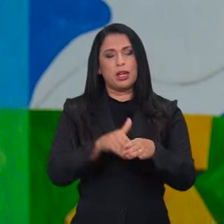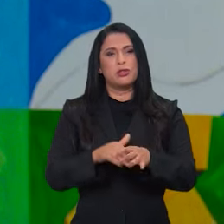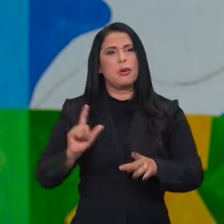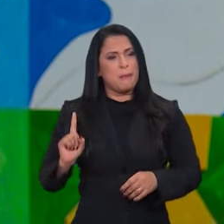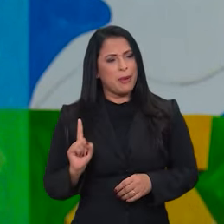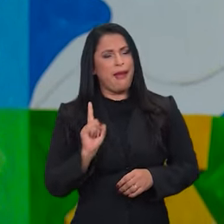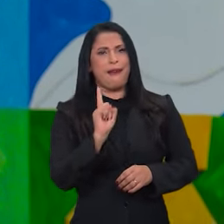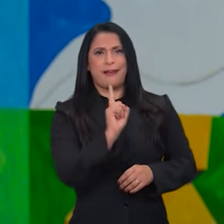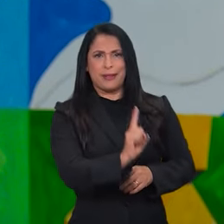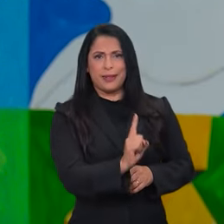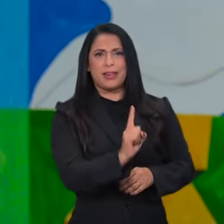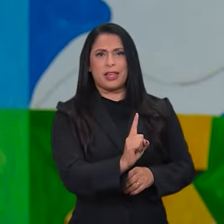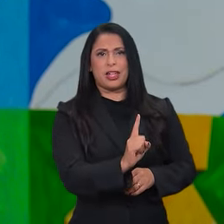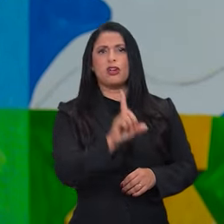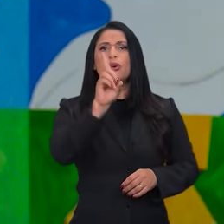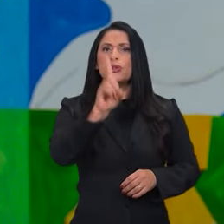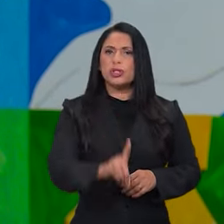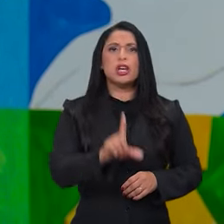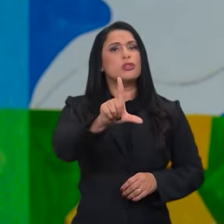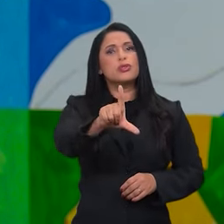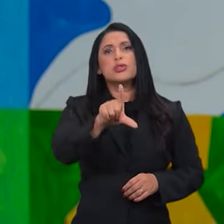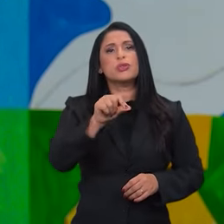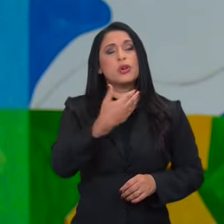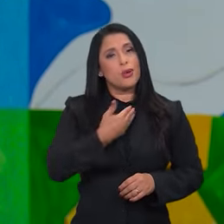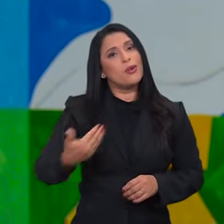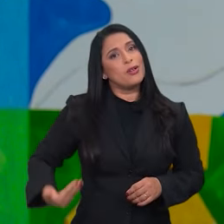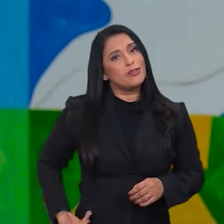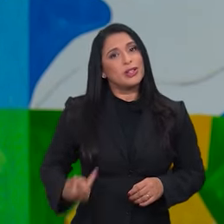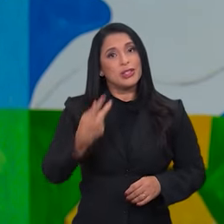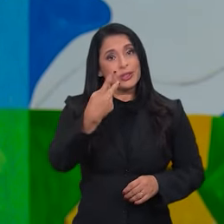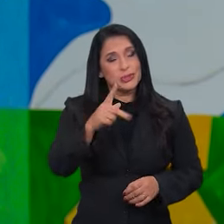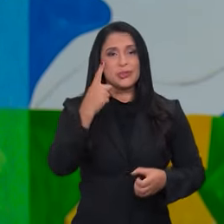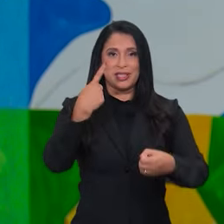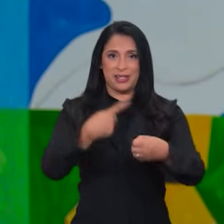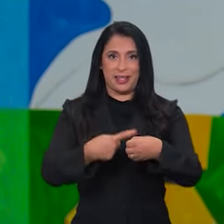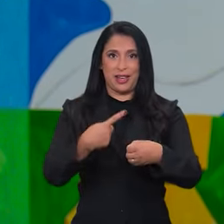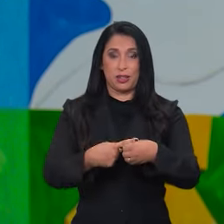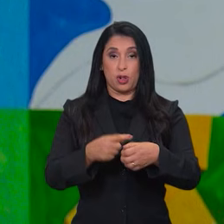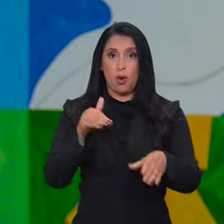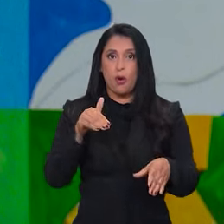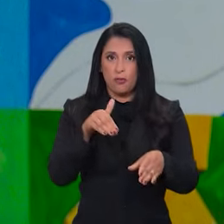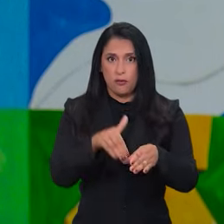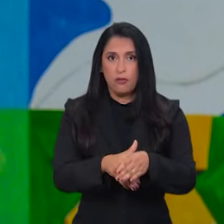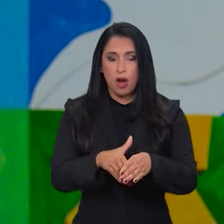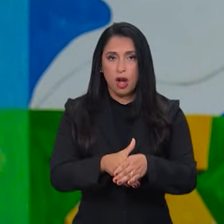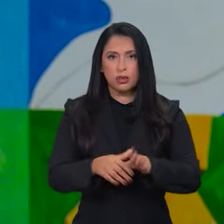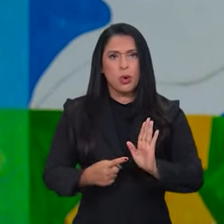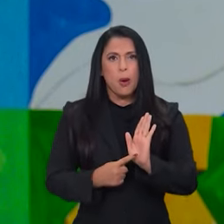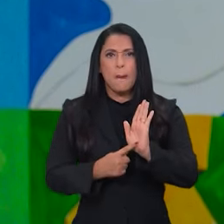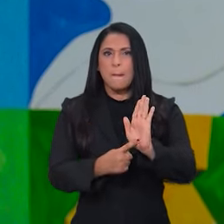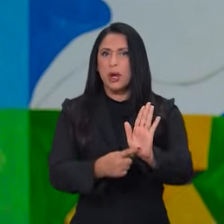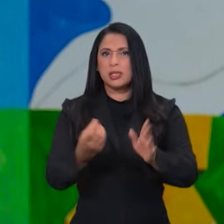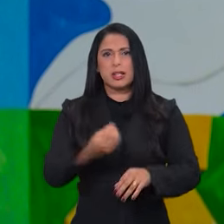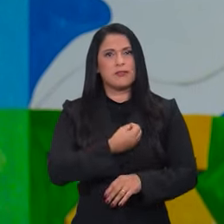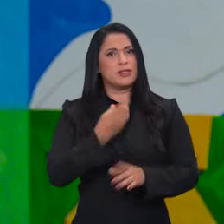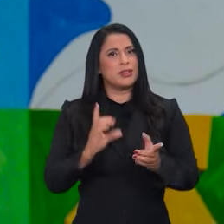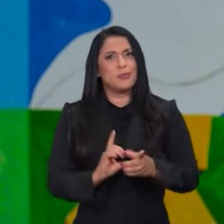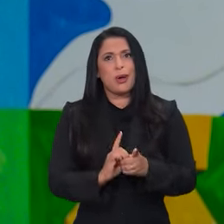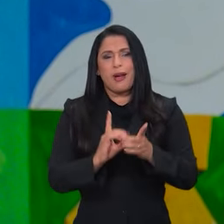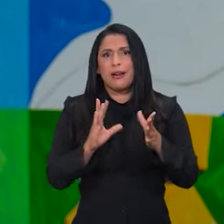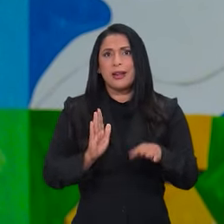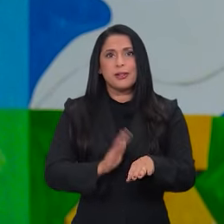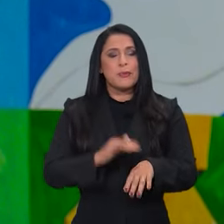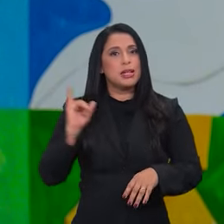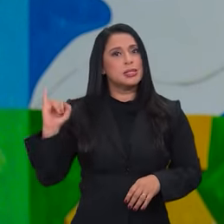a comparecer e exercer o direito de escolher o governo de sua cidade o voto é o g maior da vida